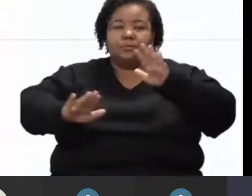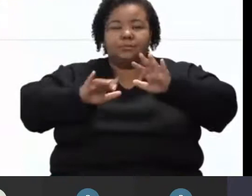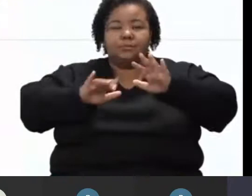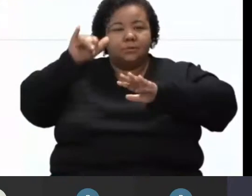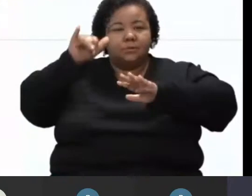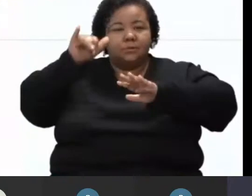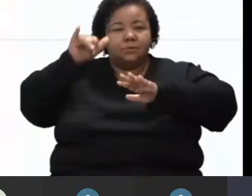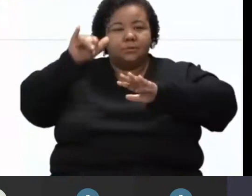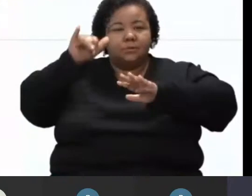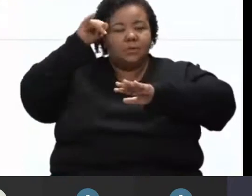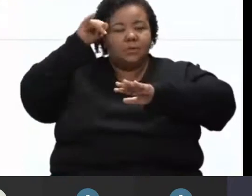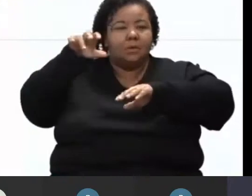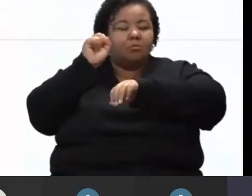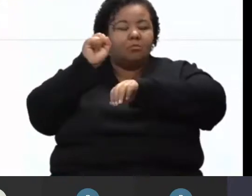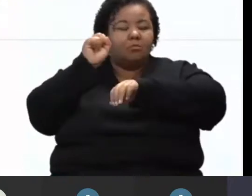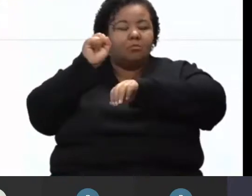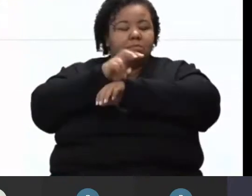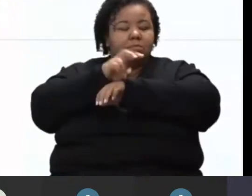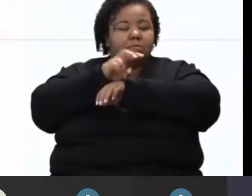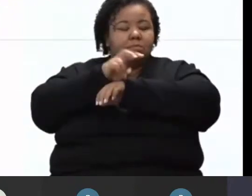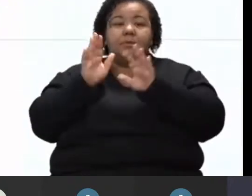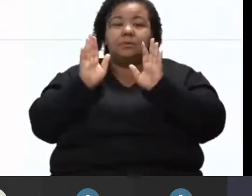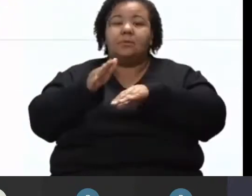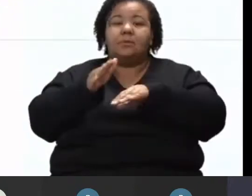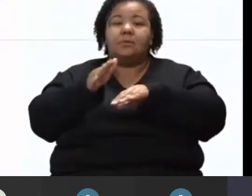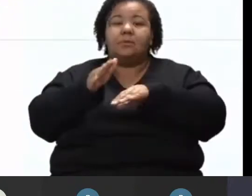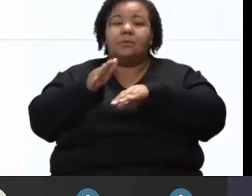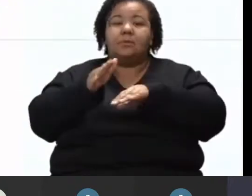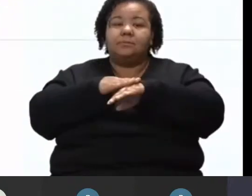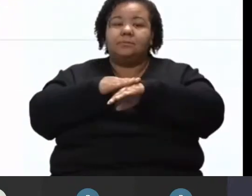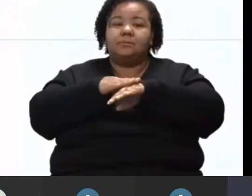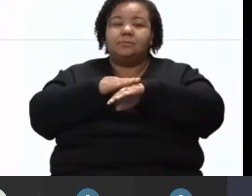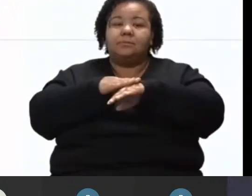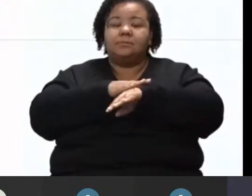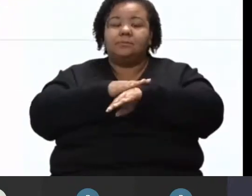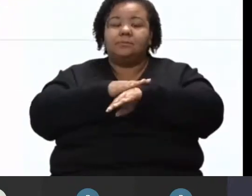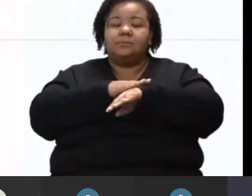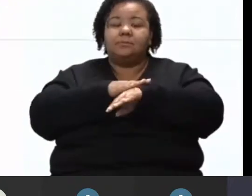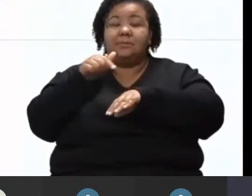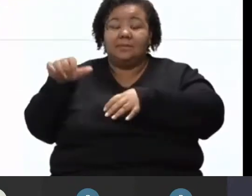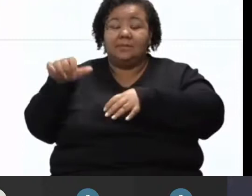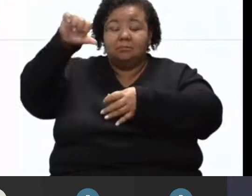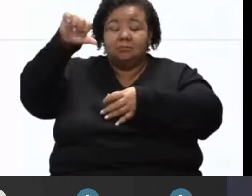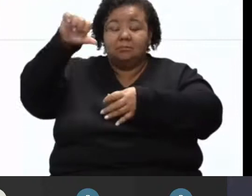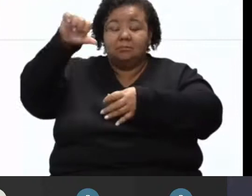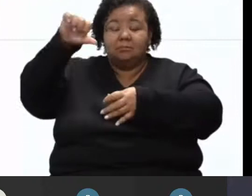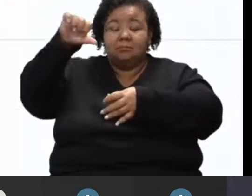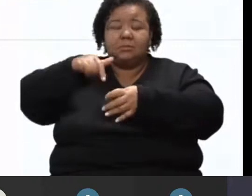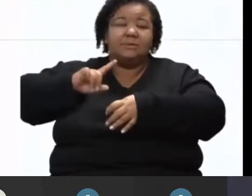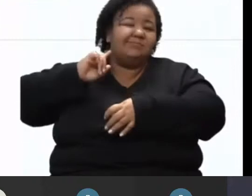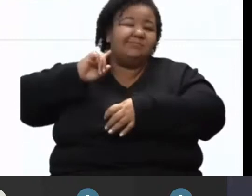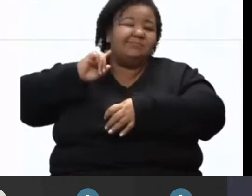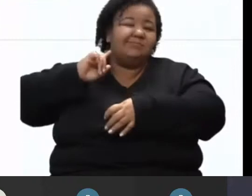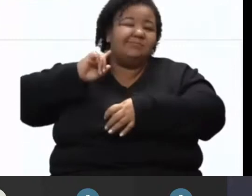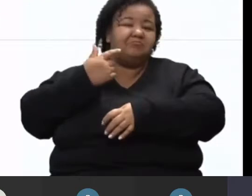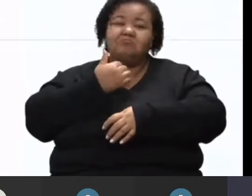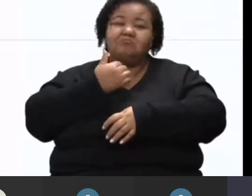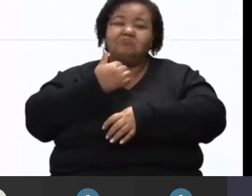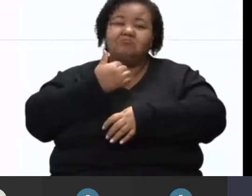a contaminação. Por quê? Porque, como nós já conversamos, se o meio ele está contaminado, ele não tem mais validade, ele não tem